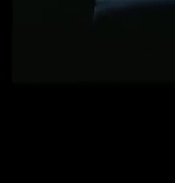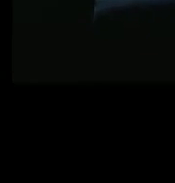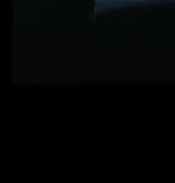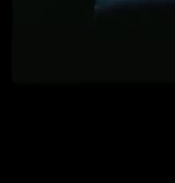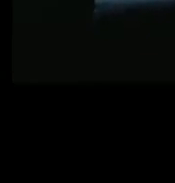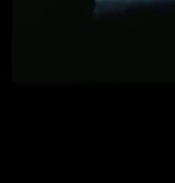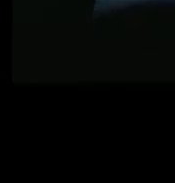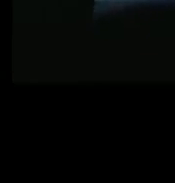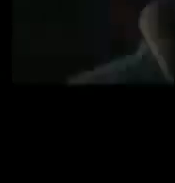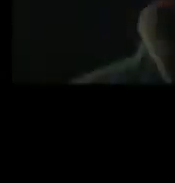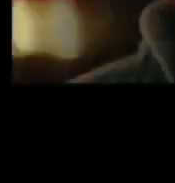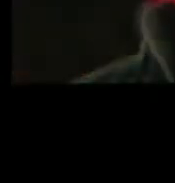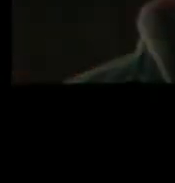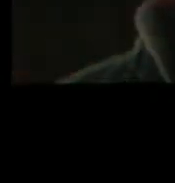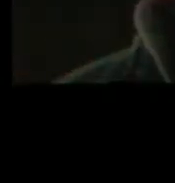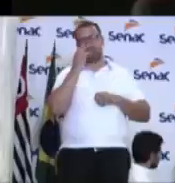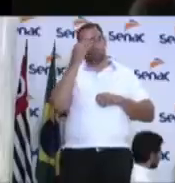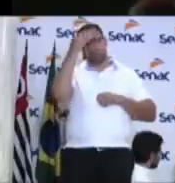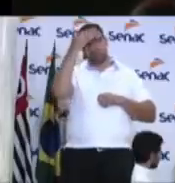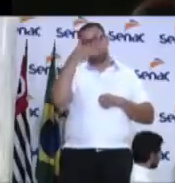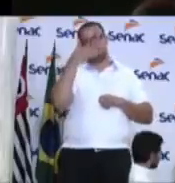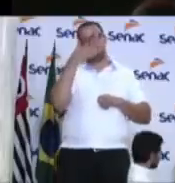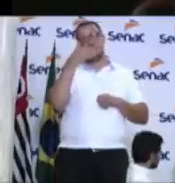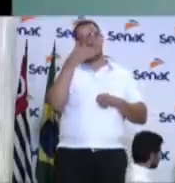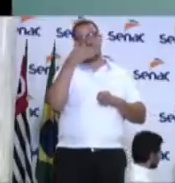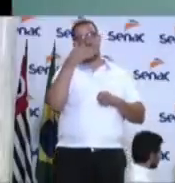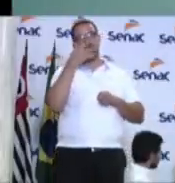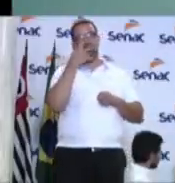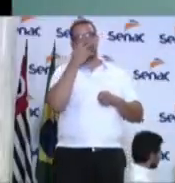Às vezes a gente não enxerga o que está na nossa cara.